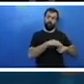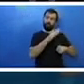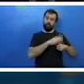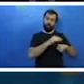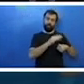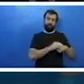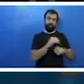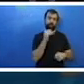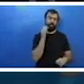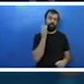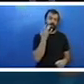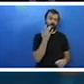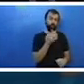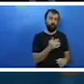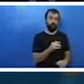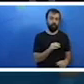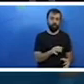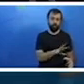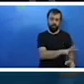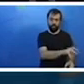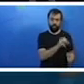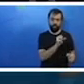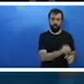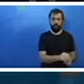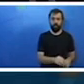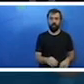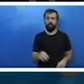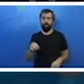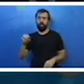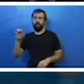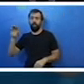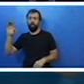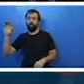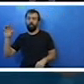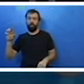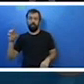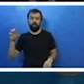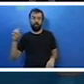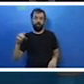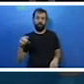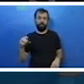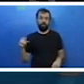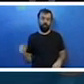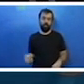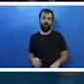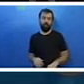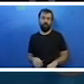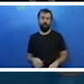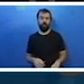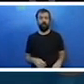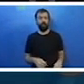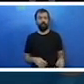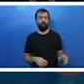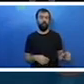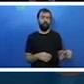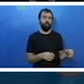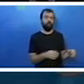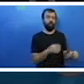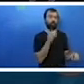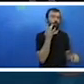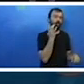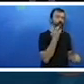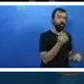para os portugueses. D, o ouro era transformado em barras